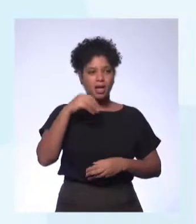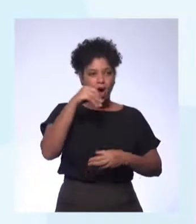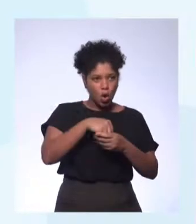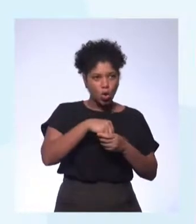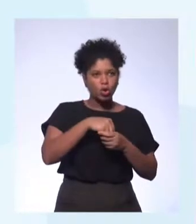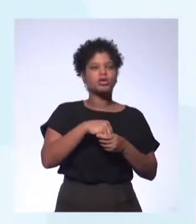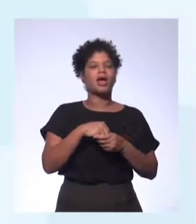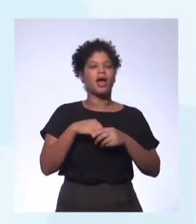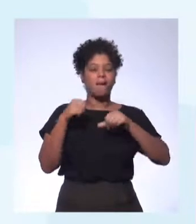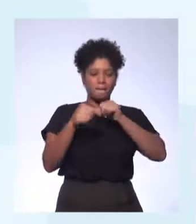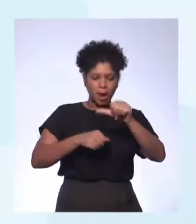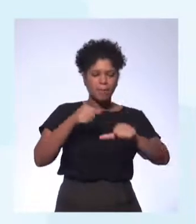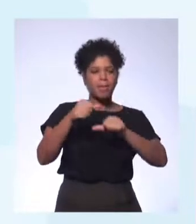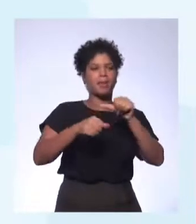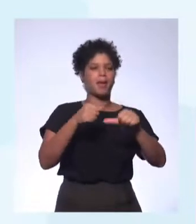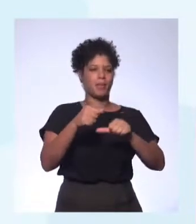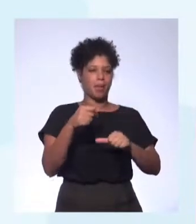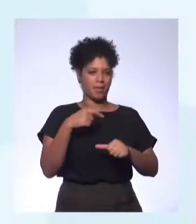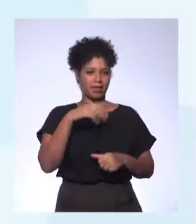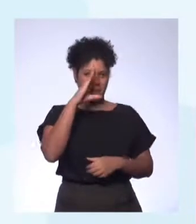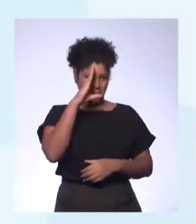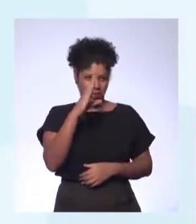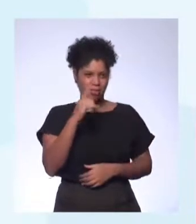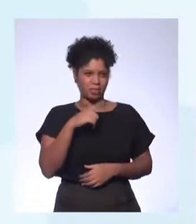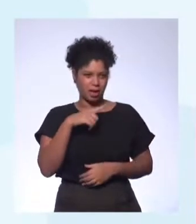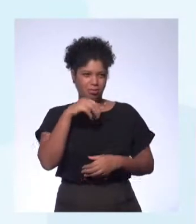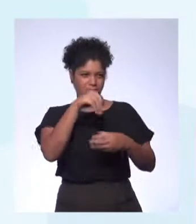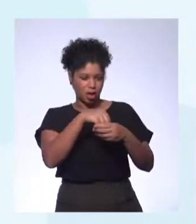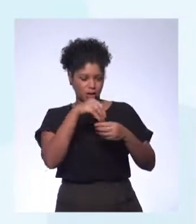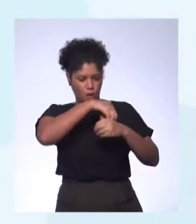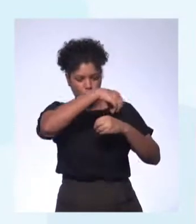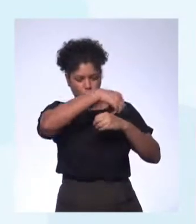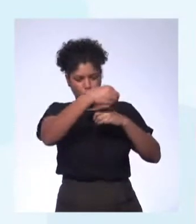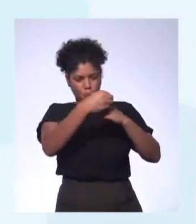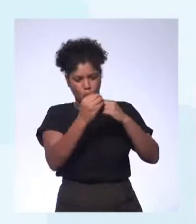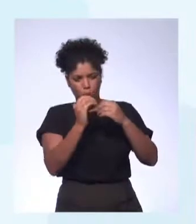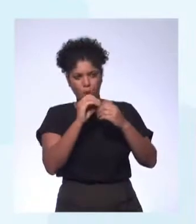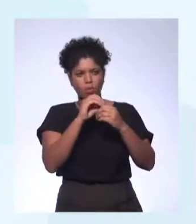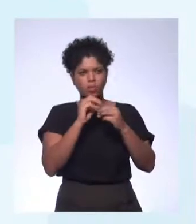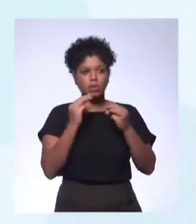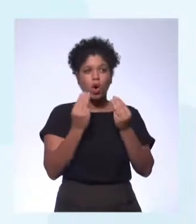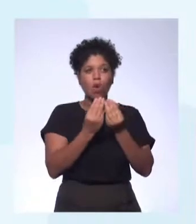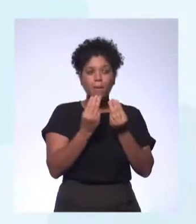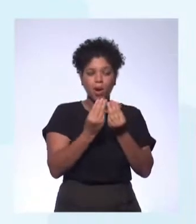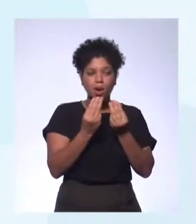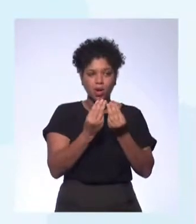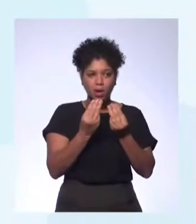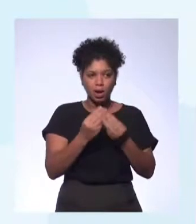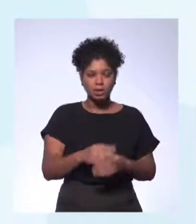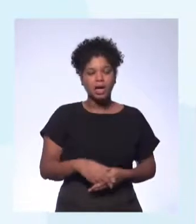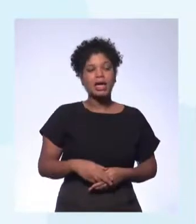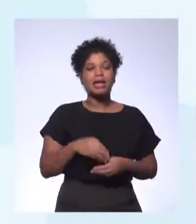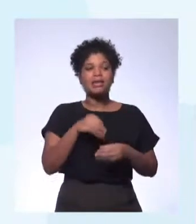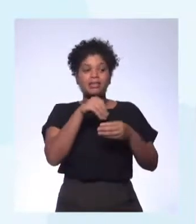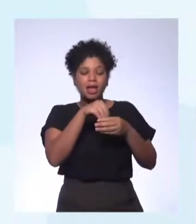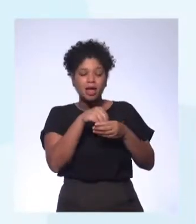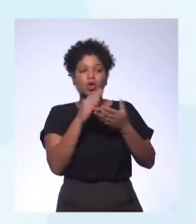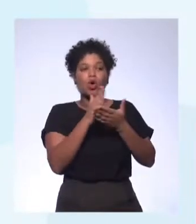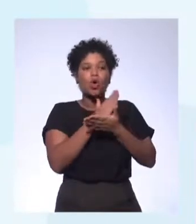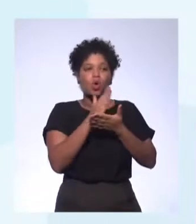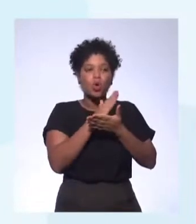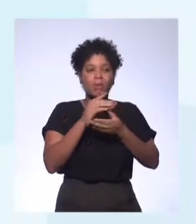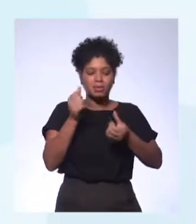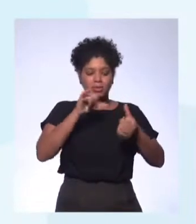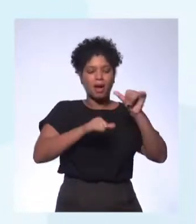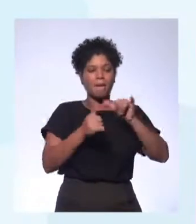maior a temperatura de ebulição de uma substância molecular entretanto entre substâncias que